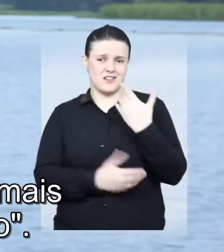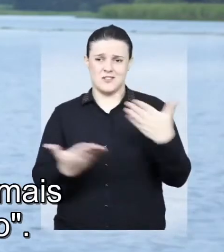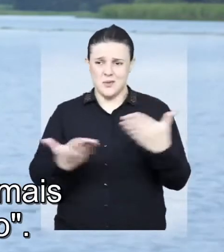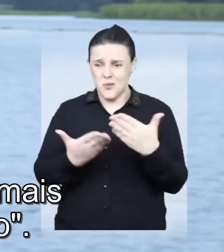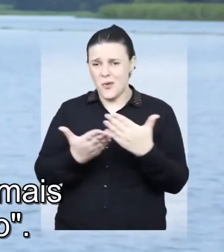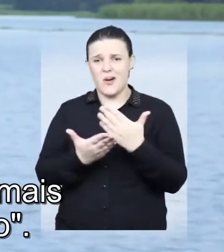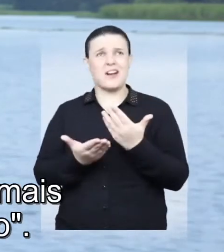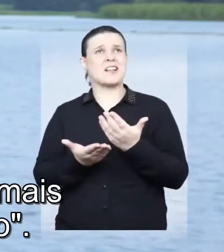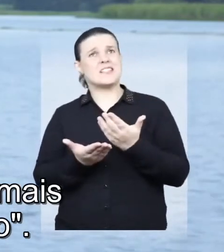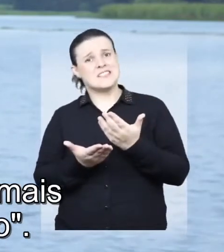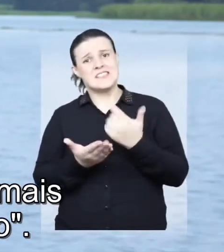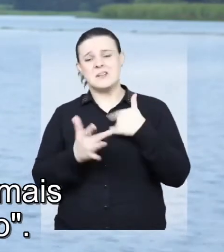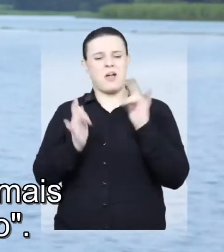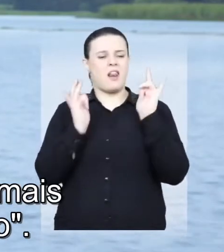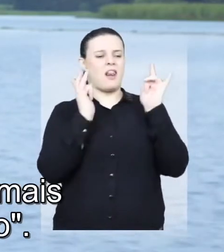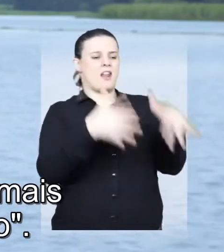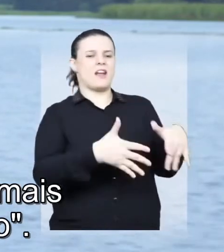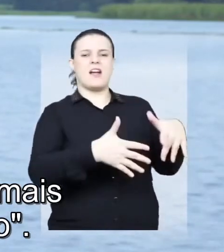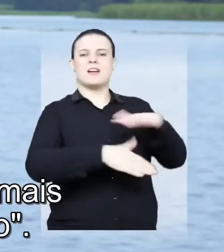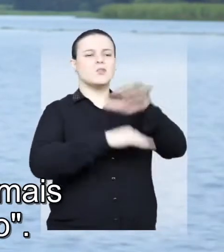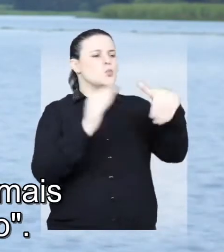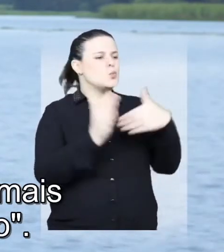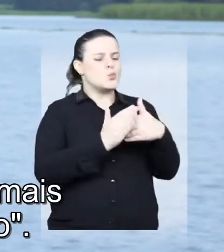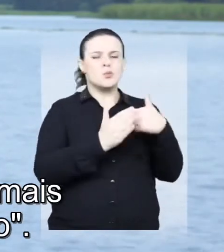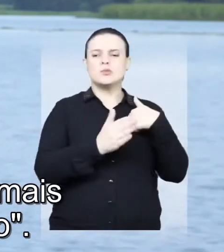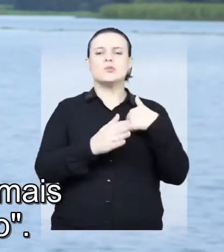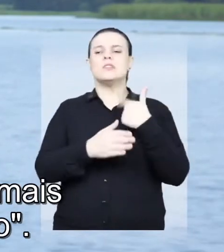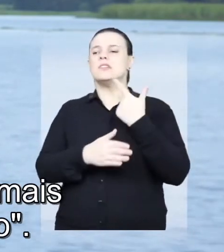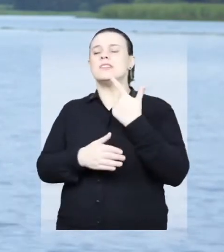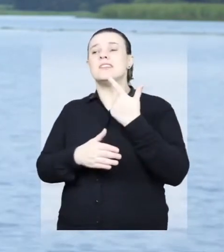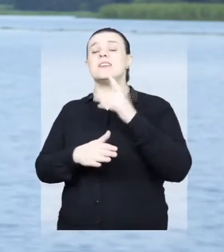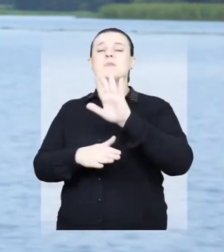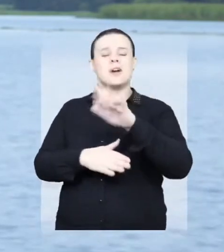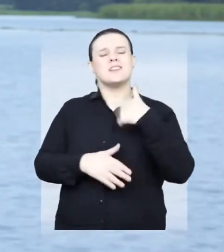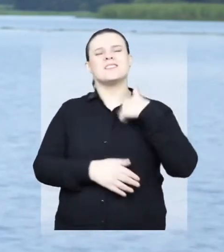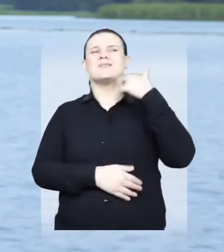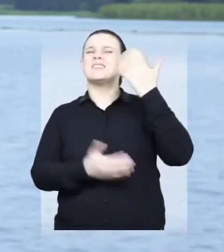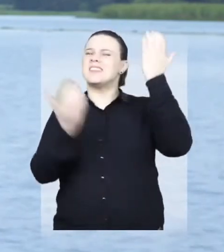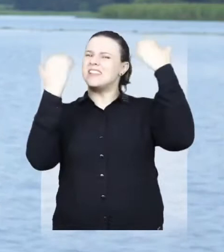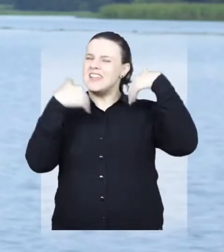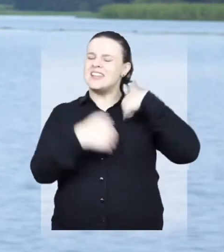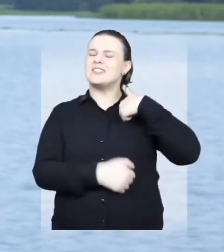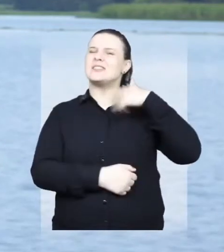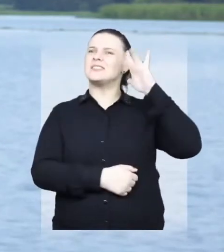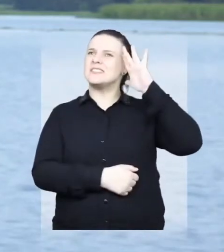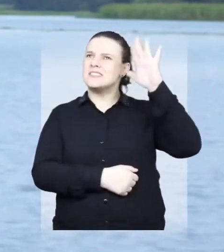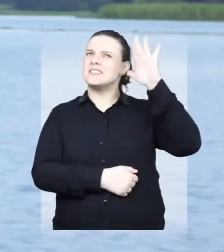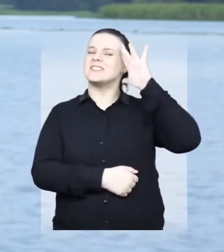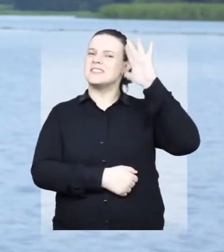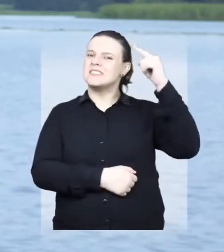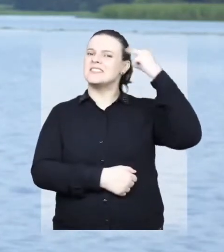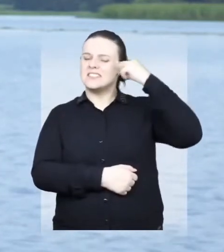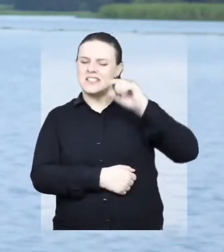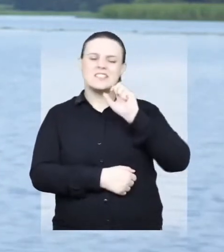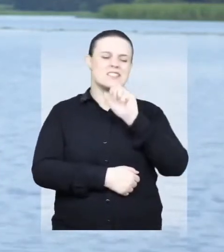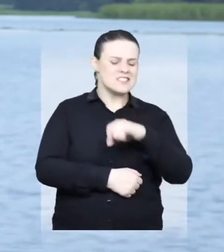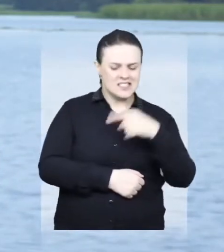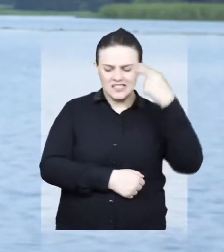poder estar largando tudo e vivendo. Mas ainda ficava aquela vozinha, né, mas